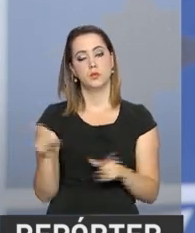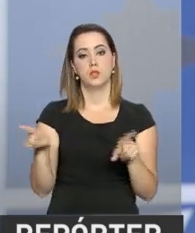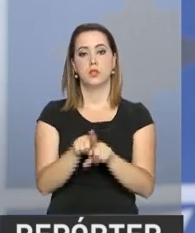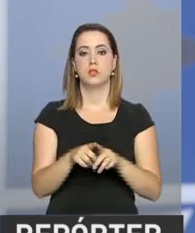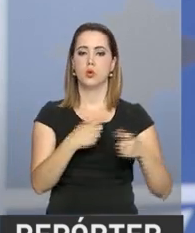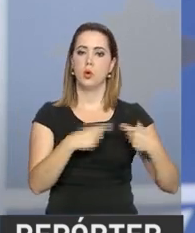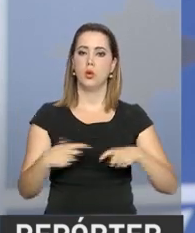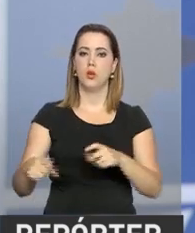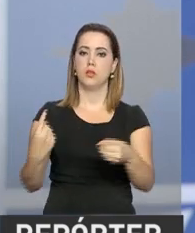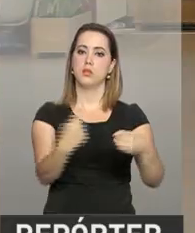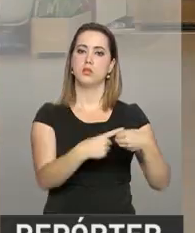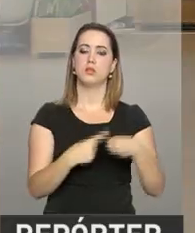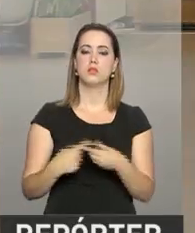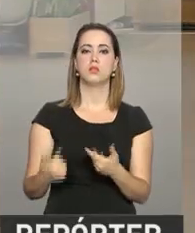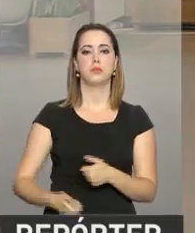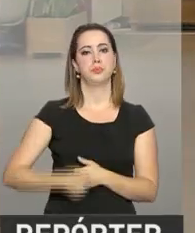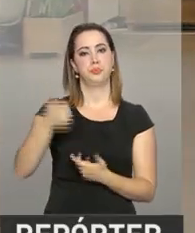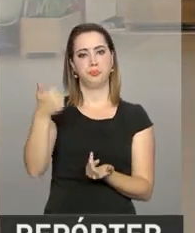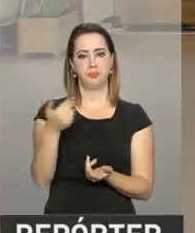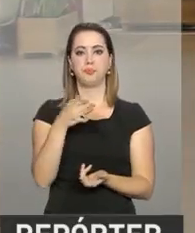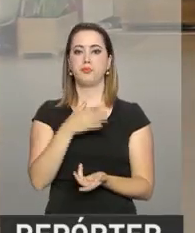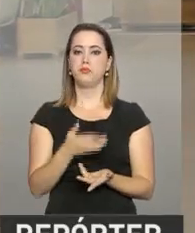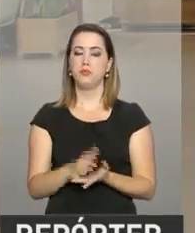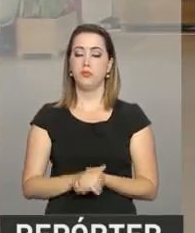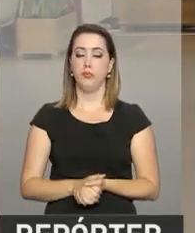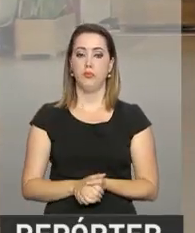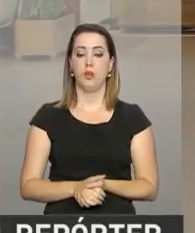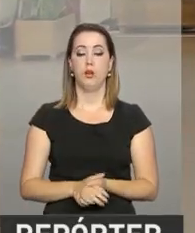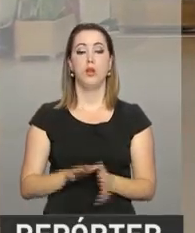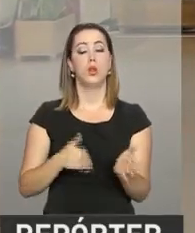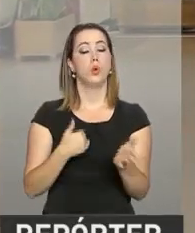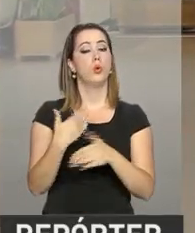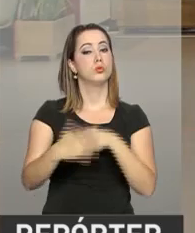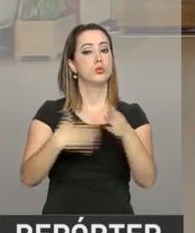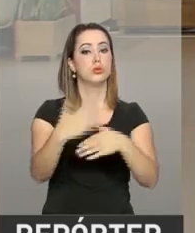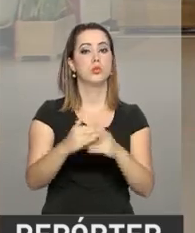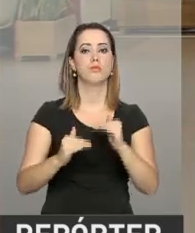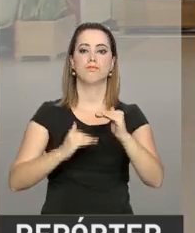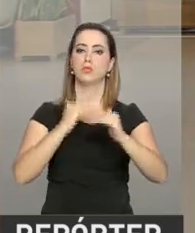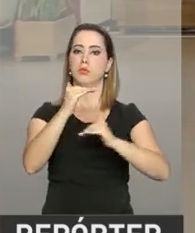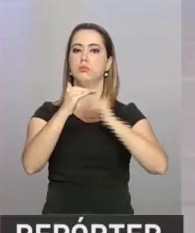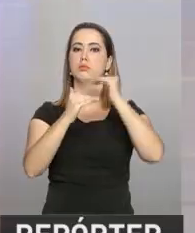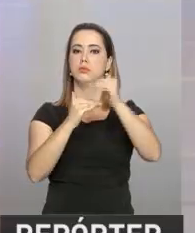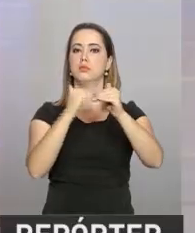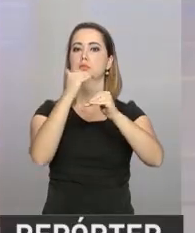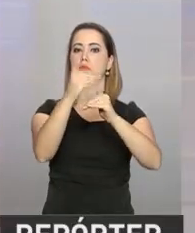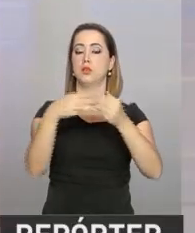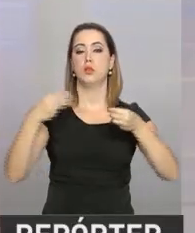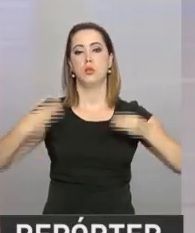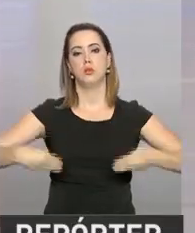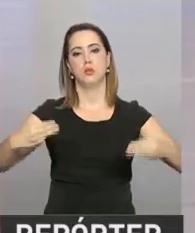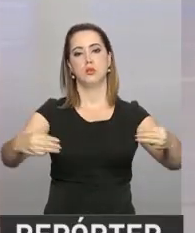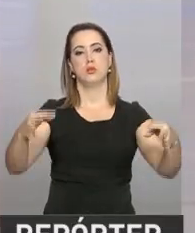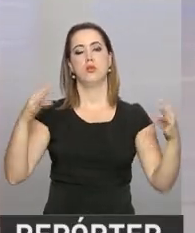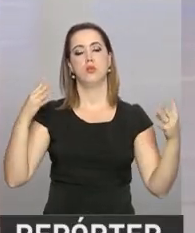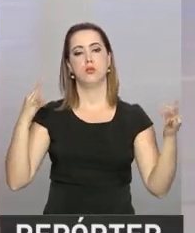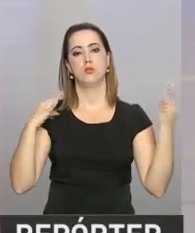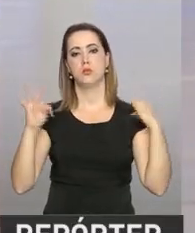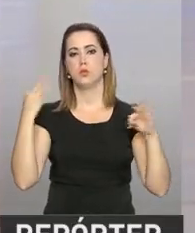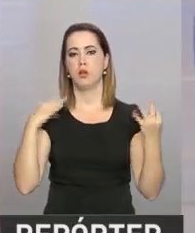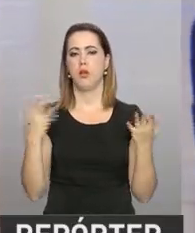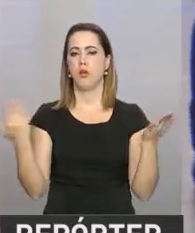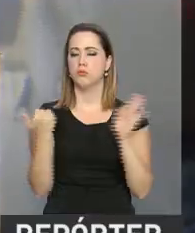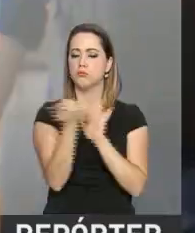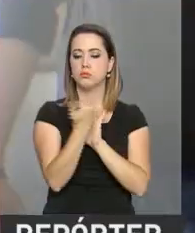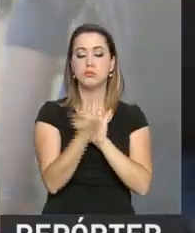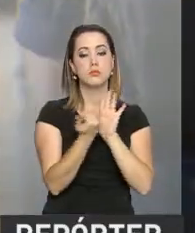cidades aí os municípios no azul e para continuar o crescimento no setor o Ministério do Turismo está discutindo um pacote de